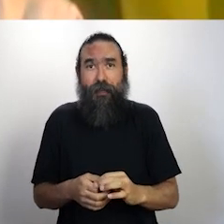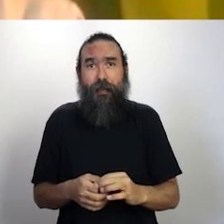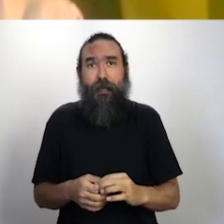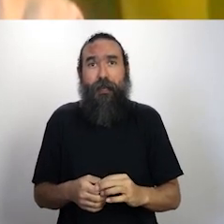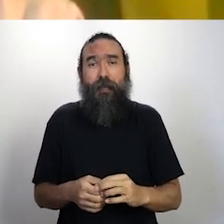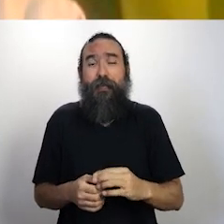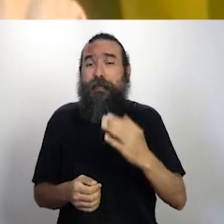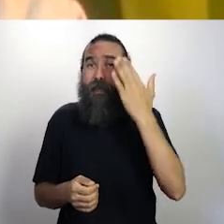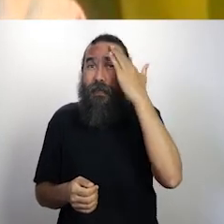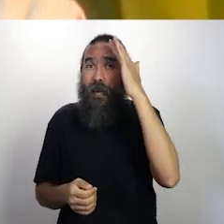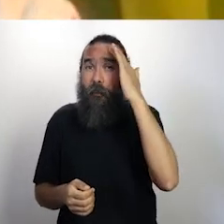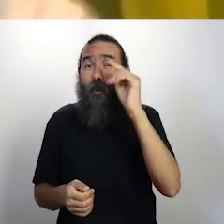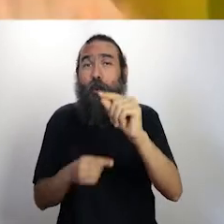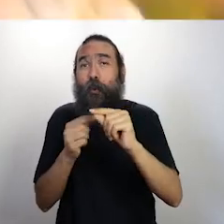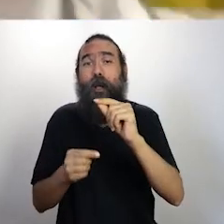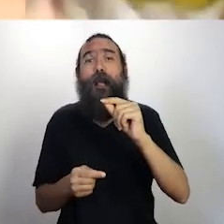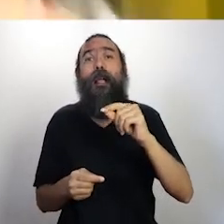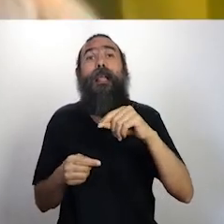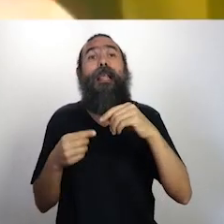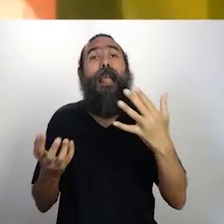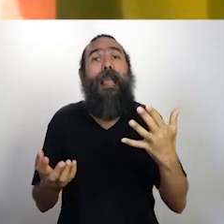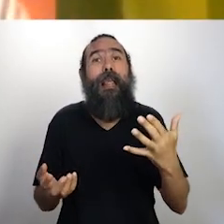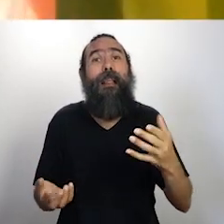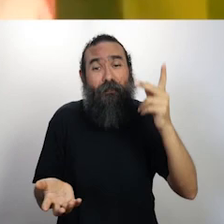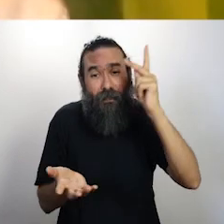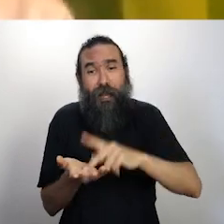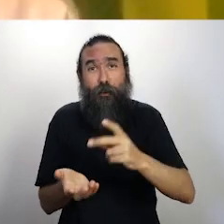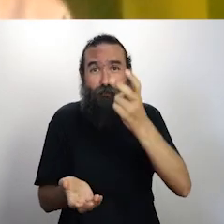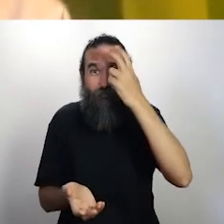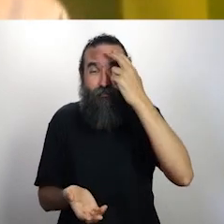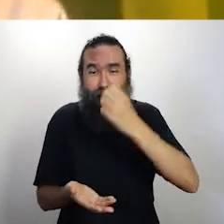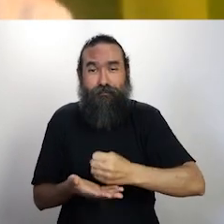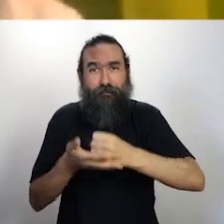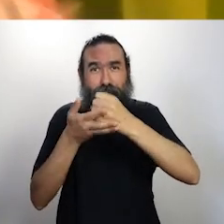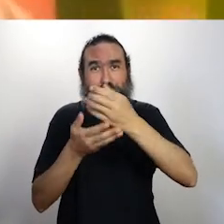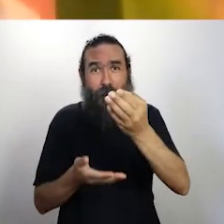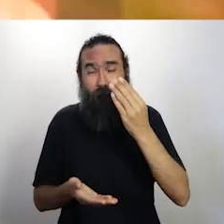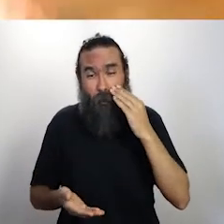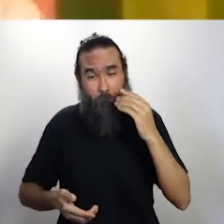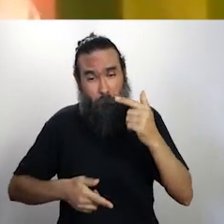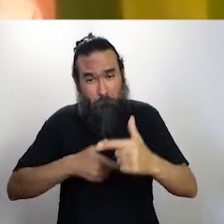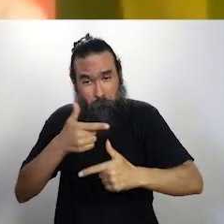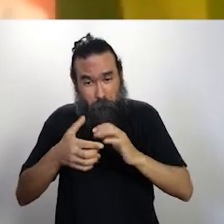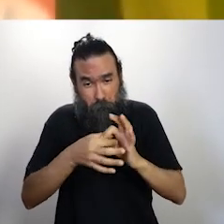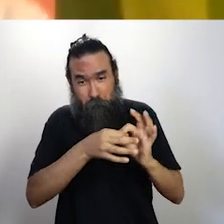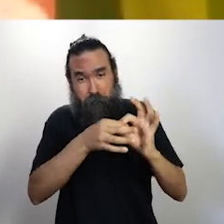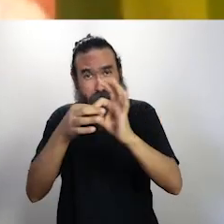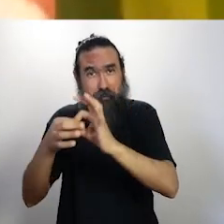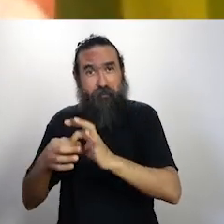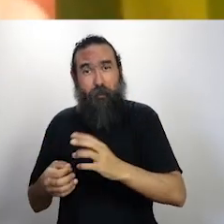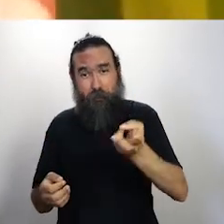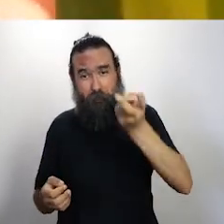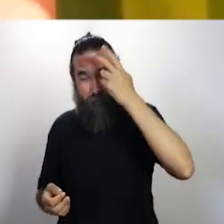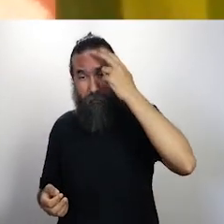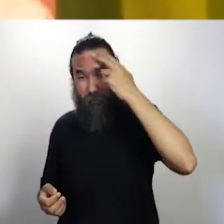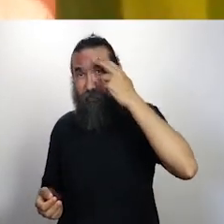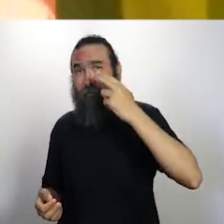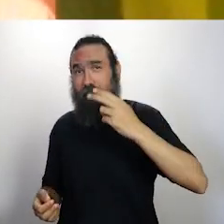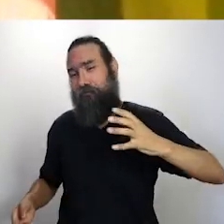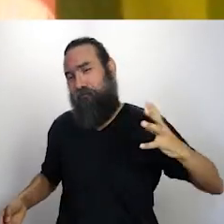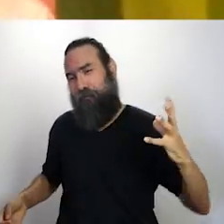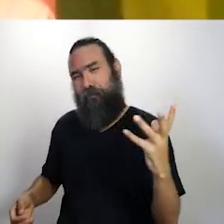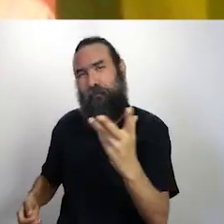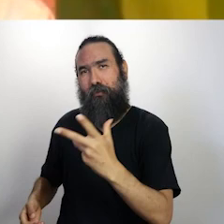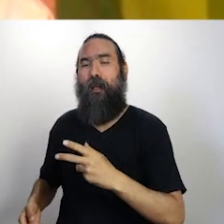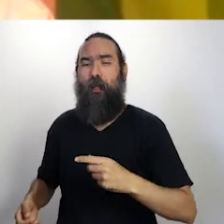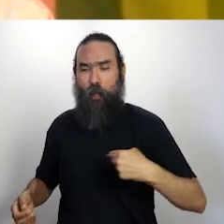do Brasil que reverberou tão grande nesse momento a gente viu a grandeza da cultura do Brasil e isso a gente tem que retomar isso a